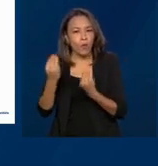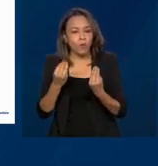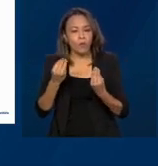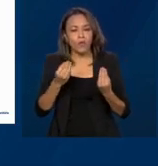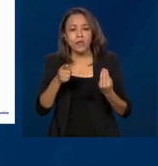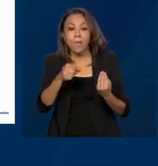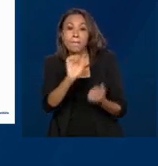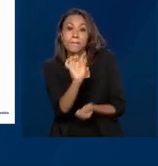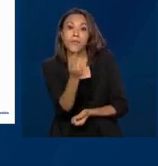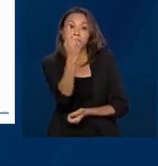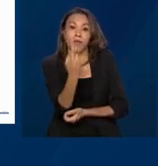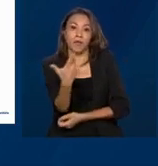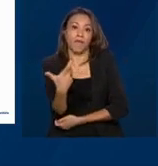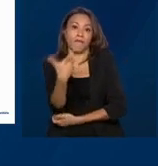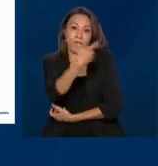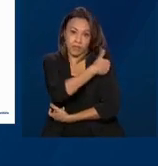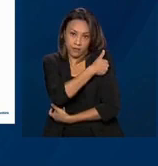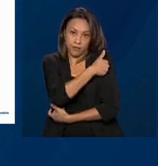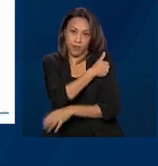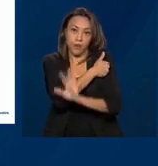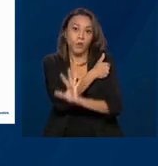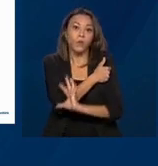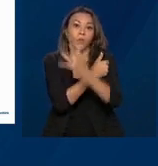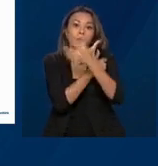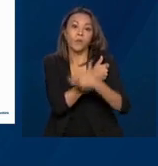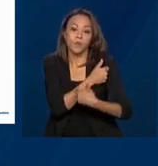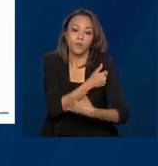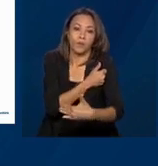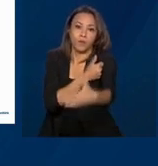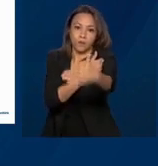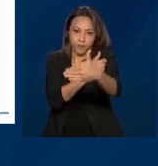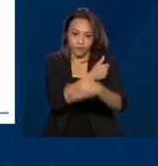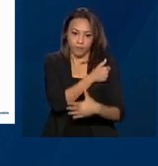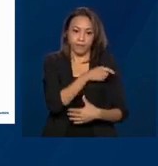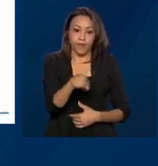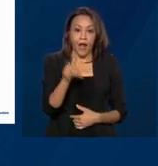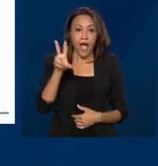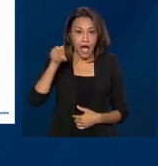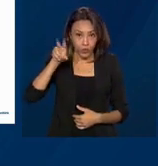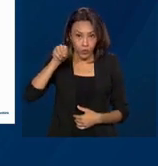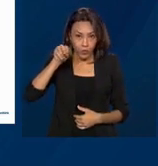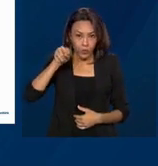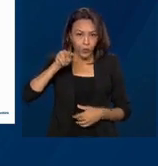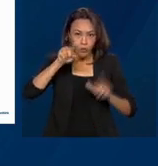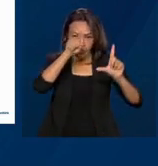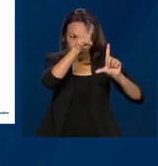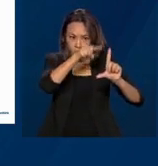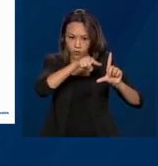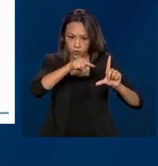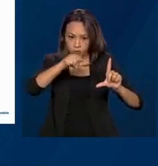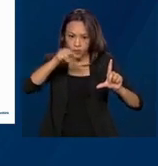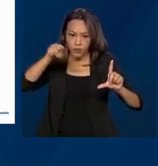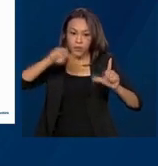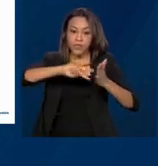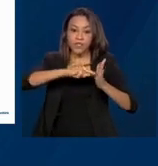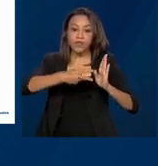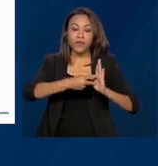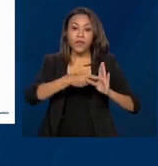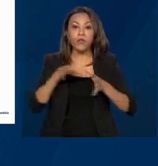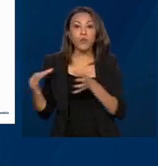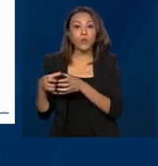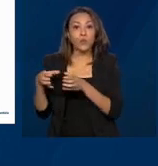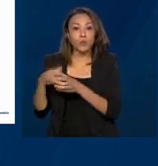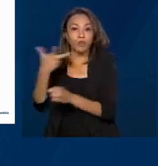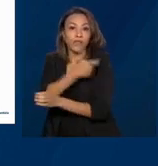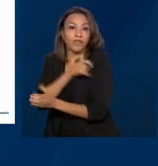primeira dose da vacina. A linha azul representa a linha do grupo placebo e a